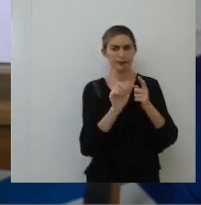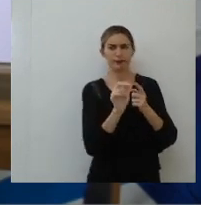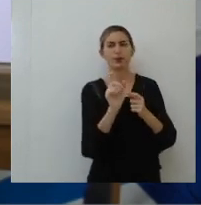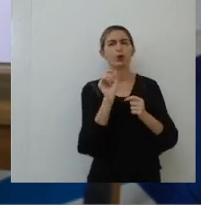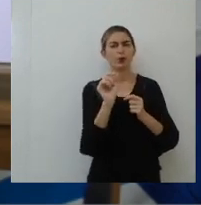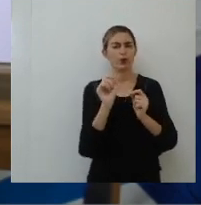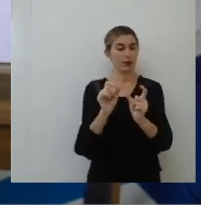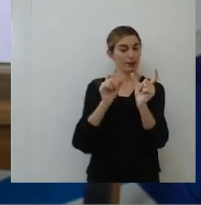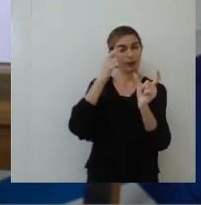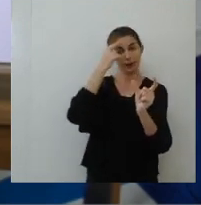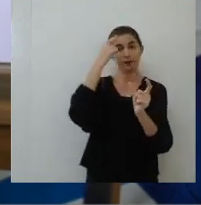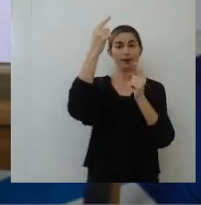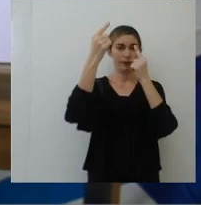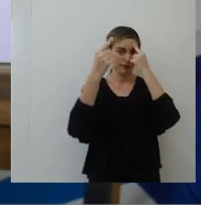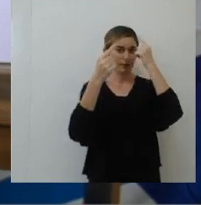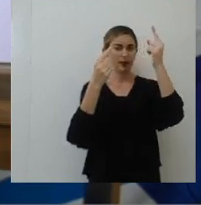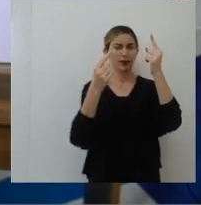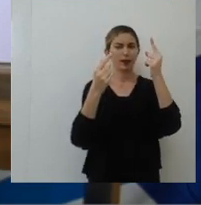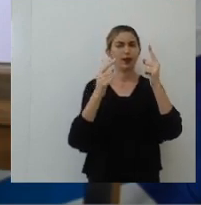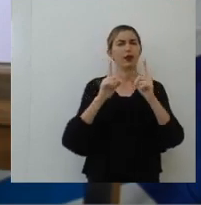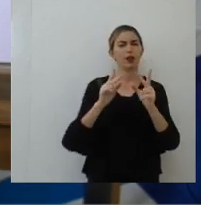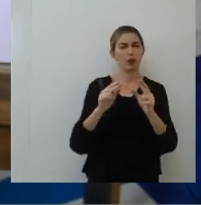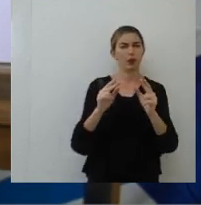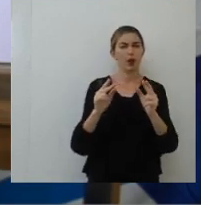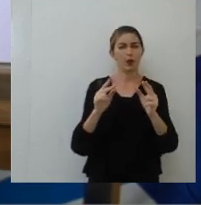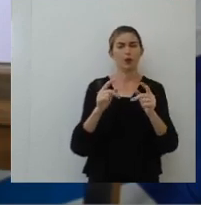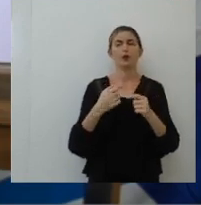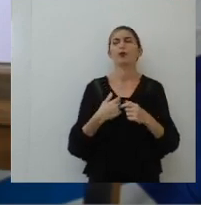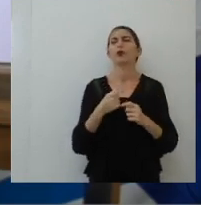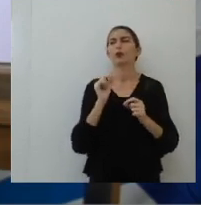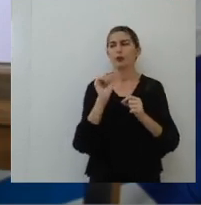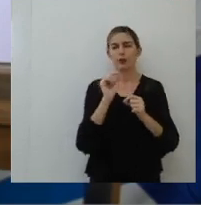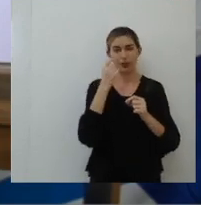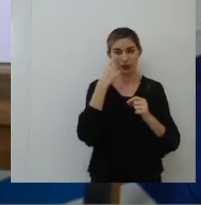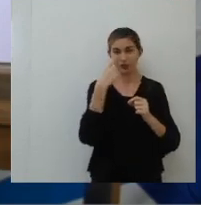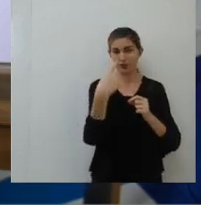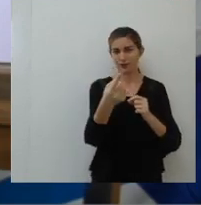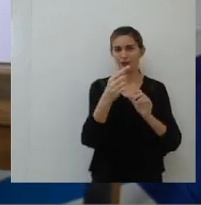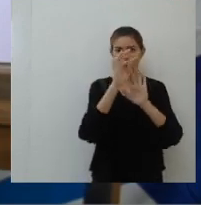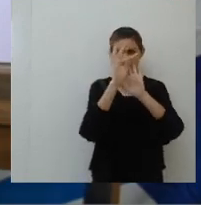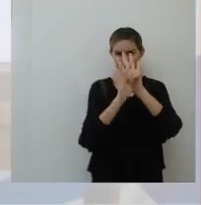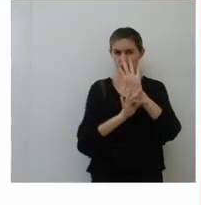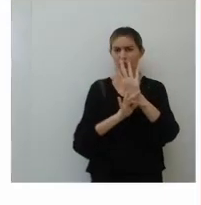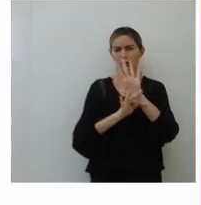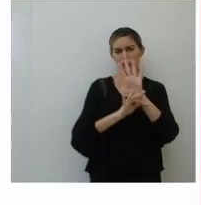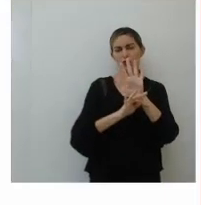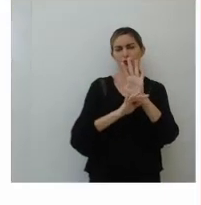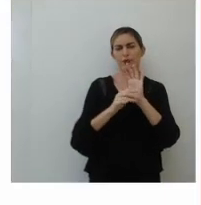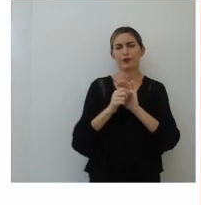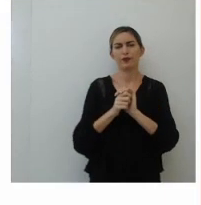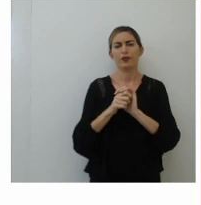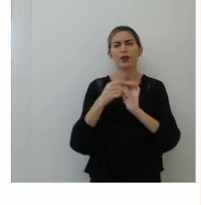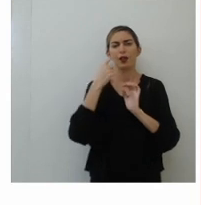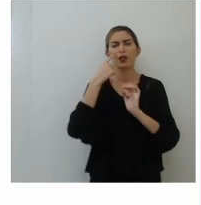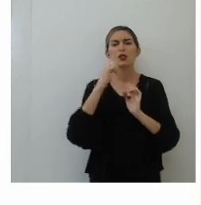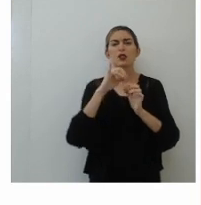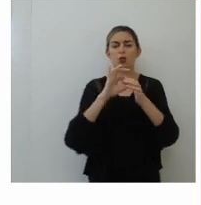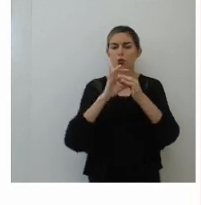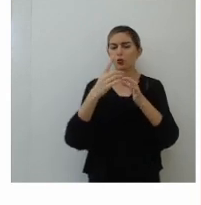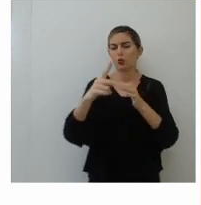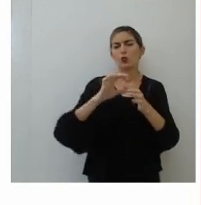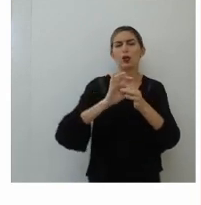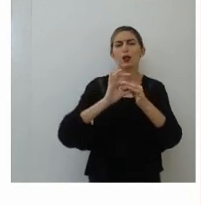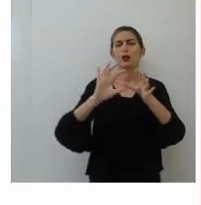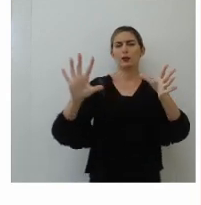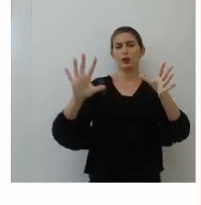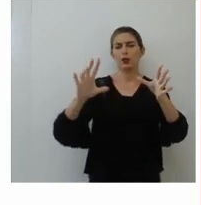paradoxo de ideias. A eliminação de ideias. Lembra? Olha lá, a gente viu isso lá do texto de Camões. Sendo a sua liberdade,